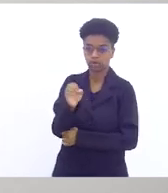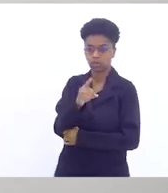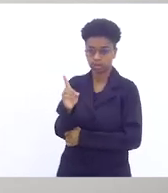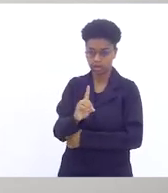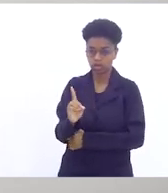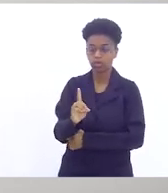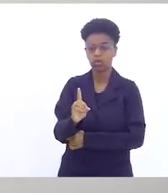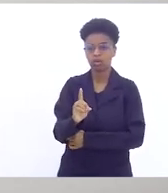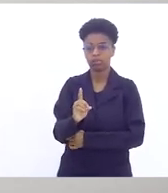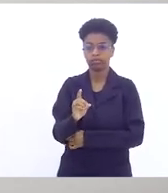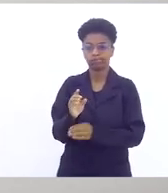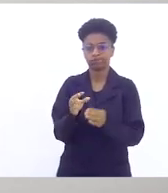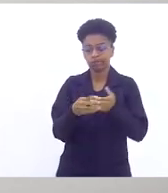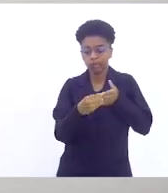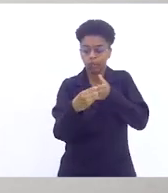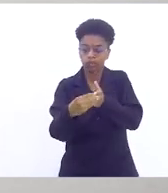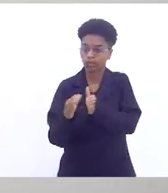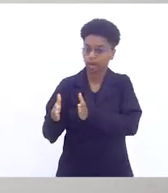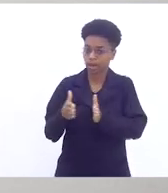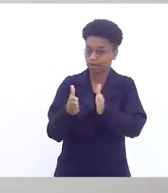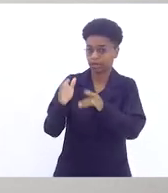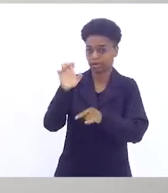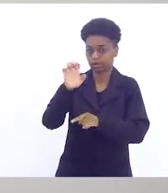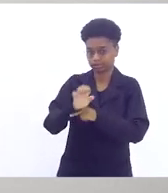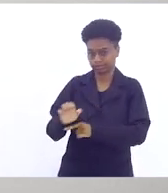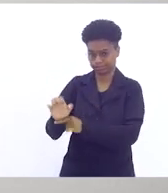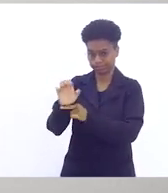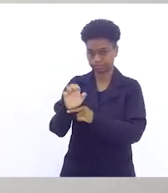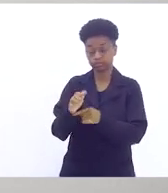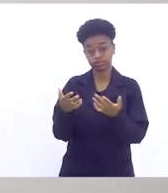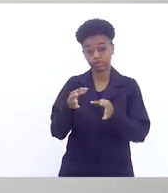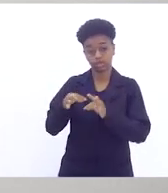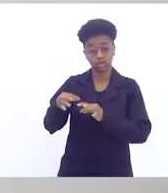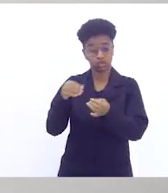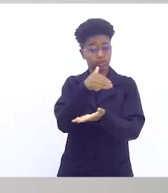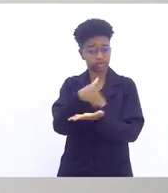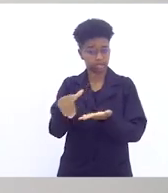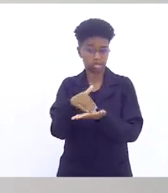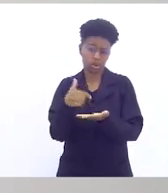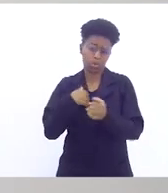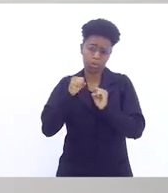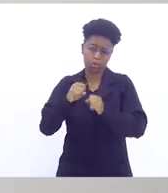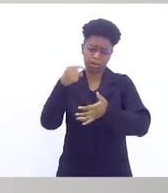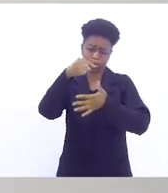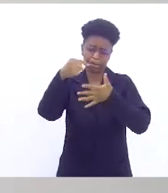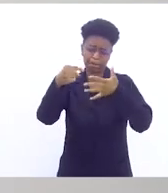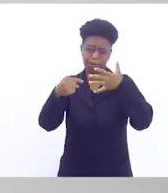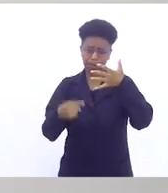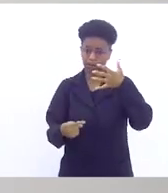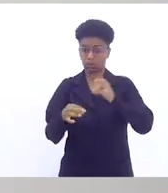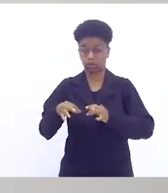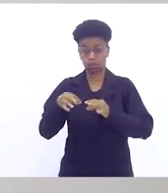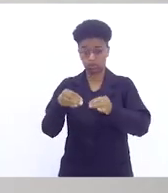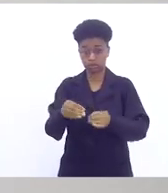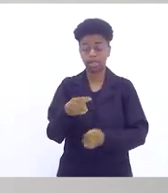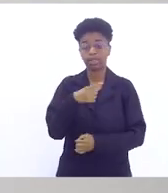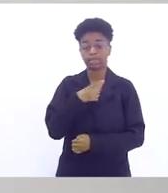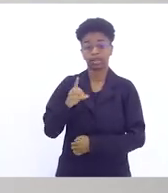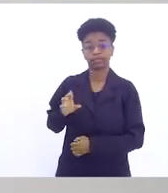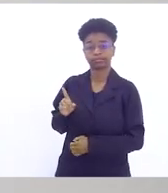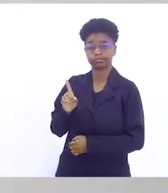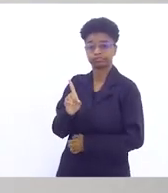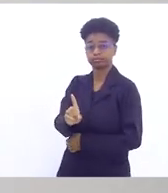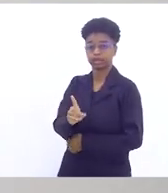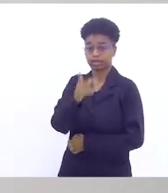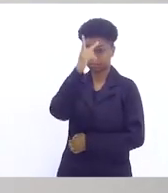indeterminado os caminhos em todas as secretarias praticamente posso citar todas elas aqui existe a figura da